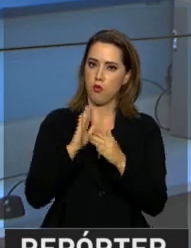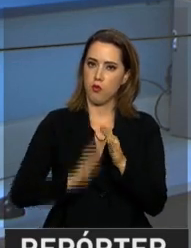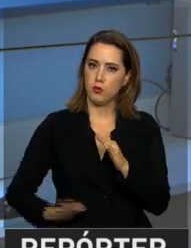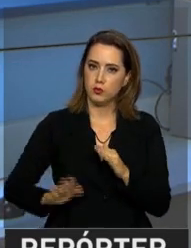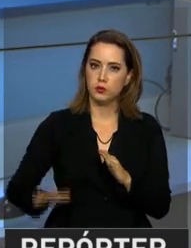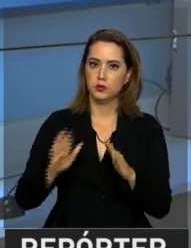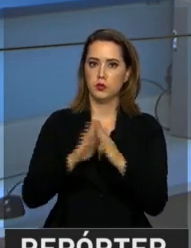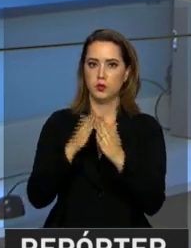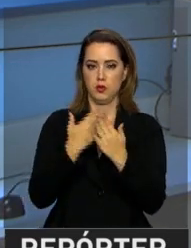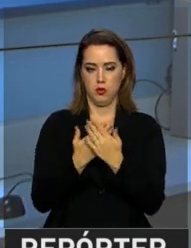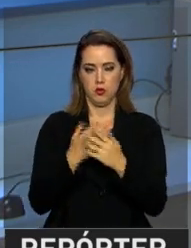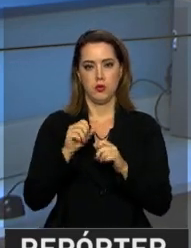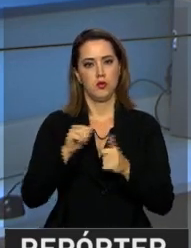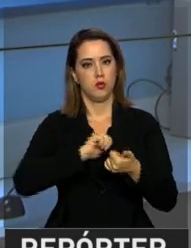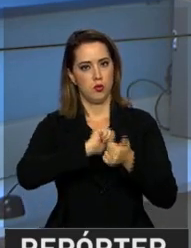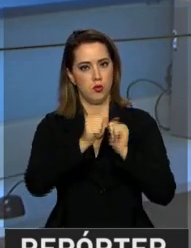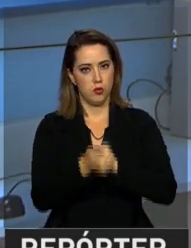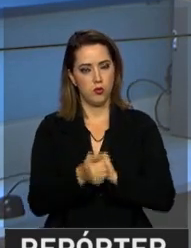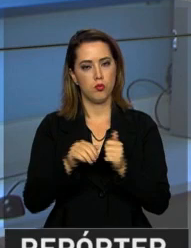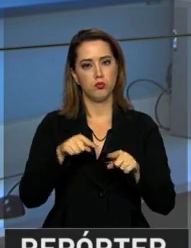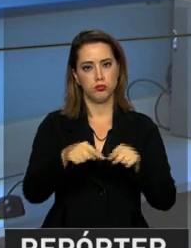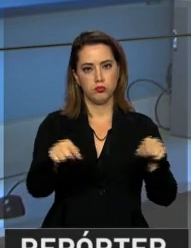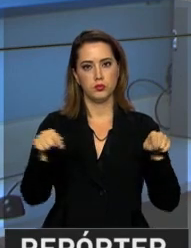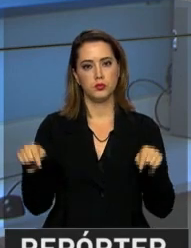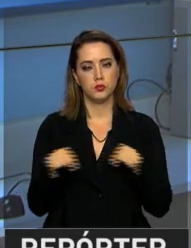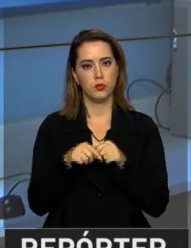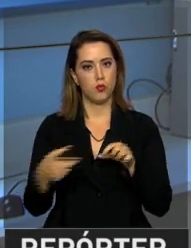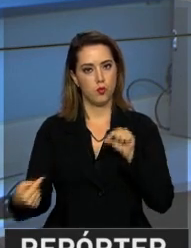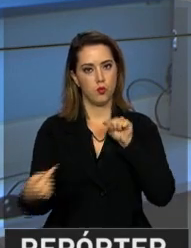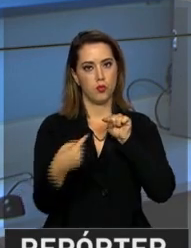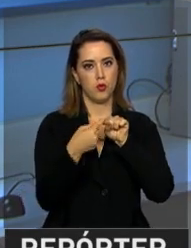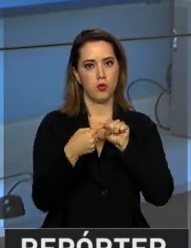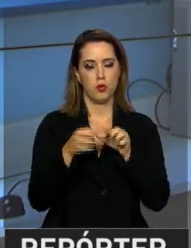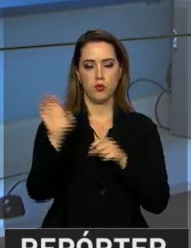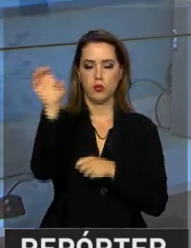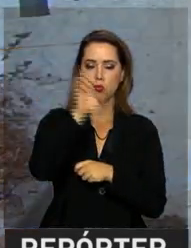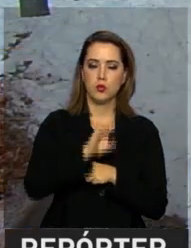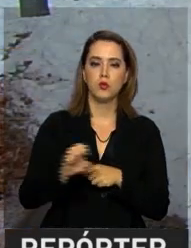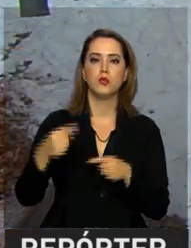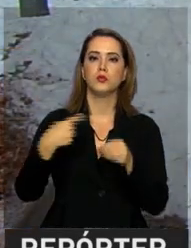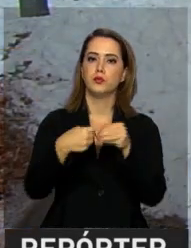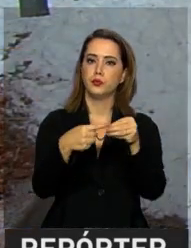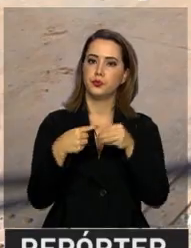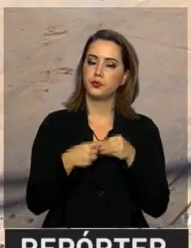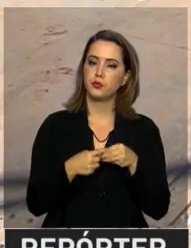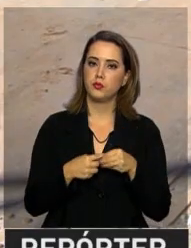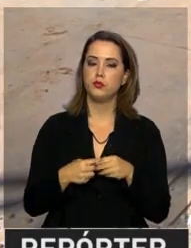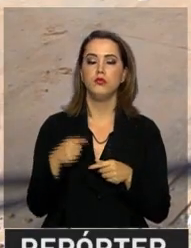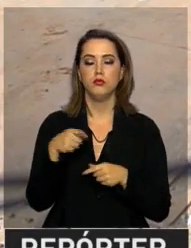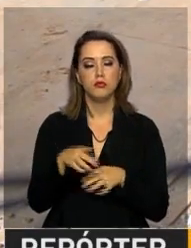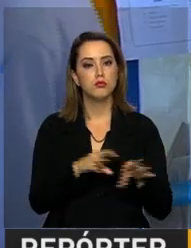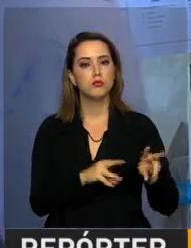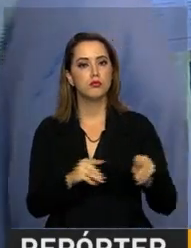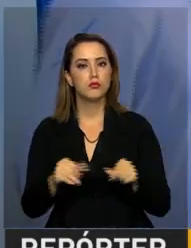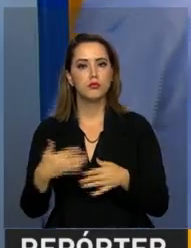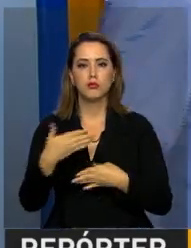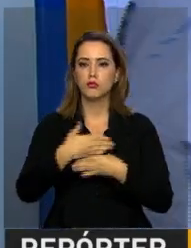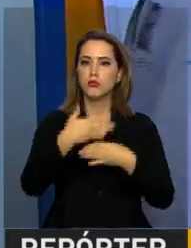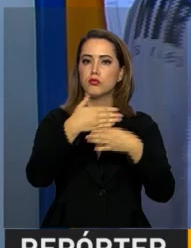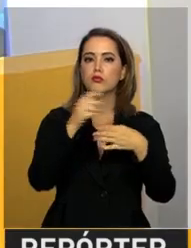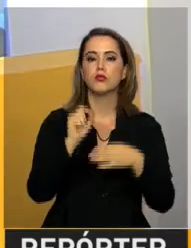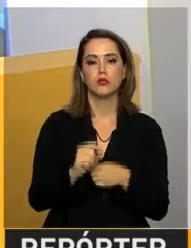quadras de esportes feitas em parceria com estados e municípios areia tijolo cimento e